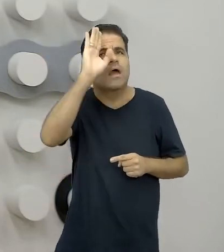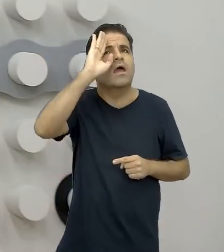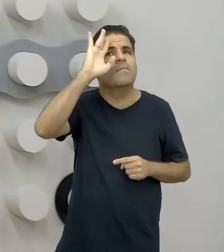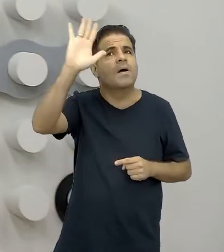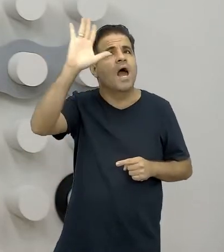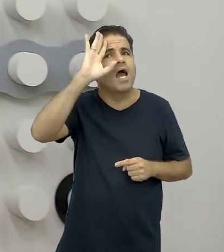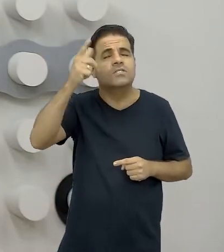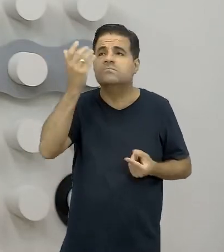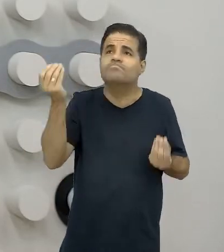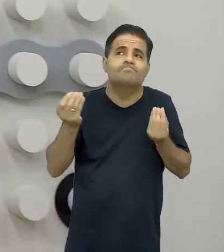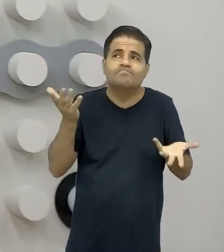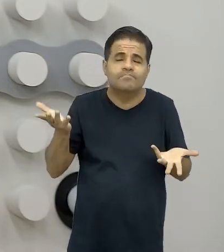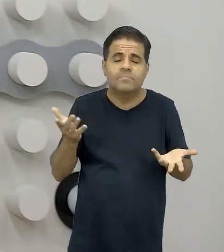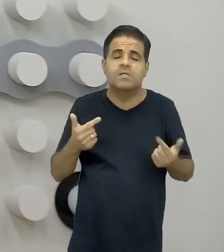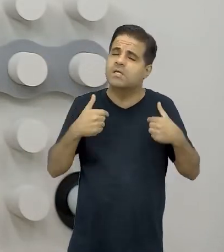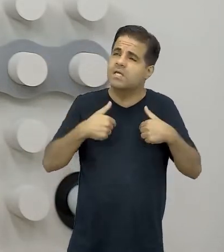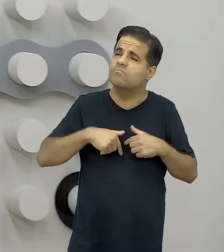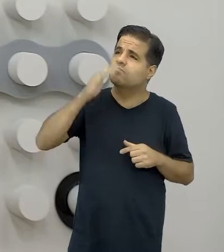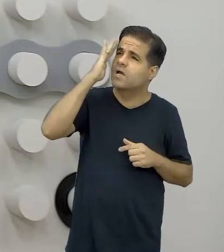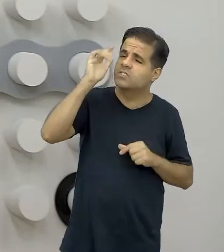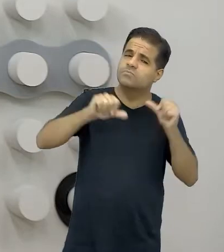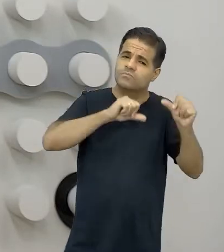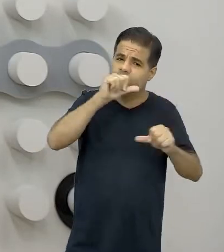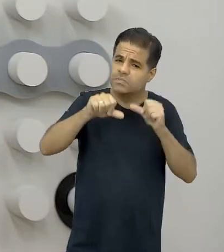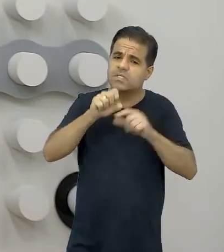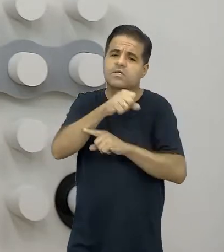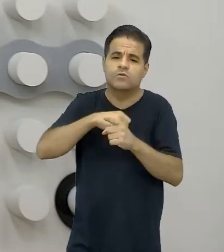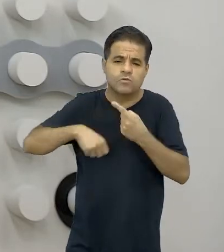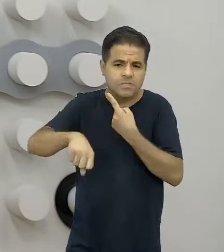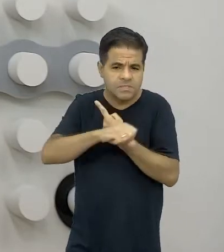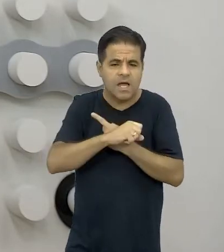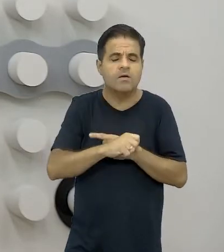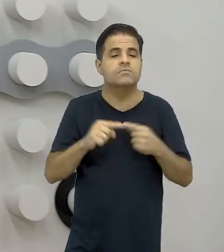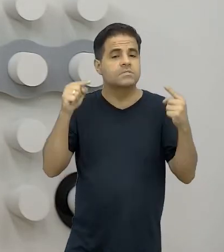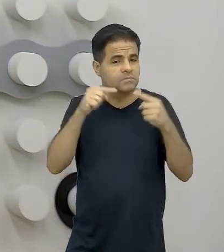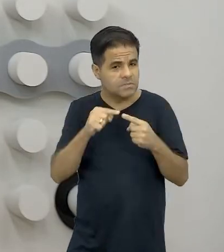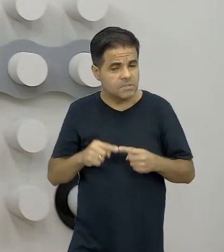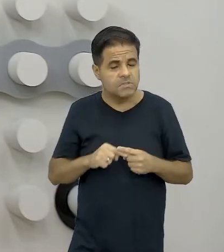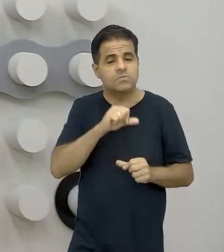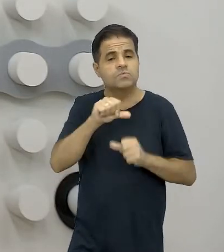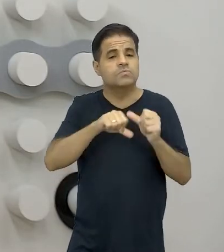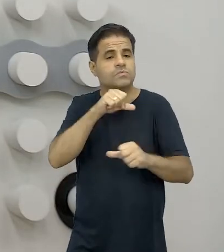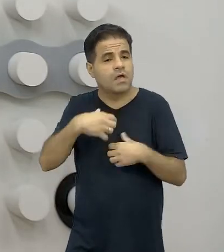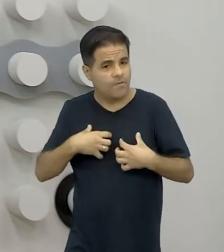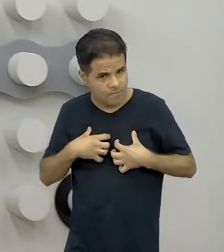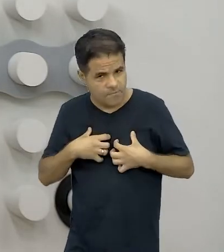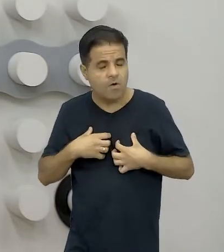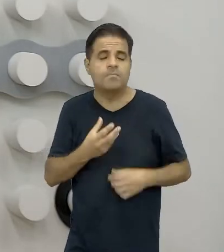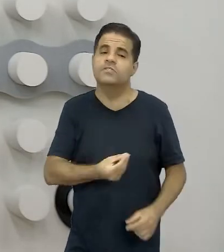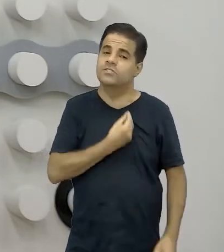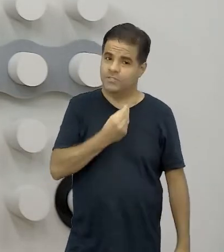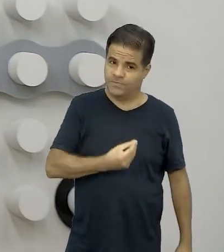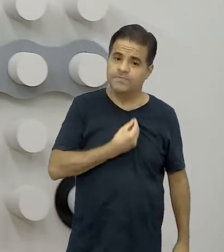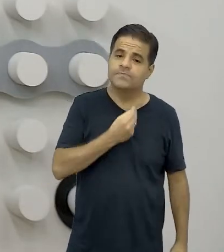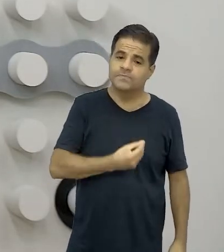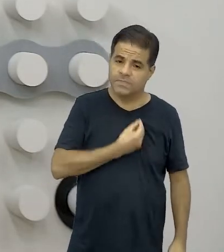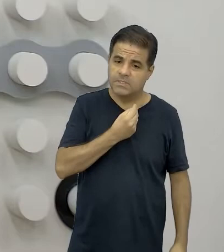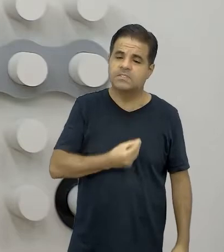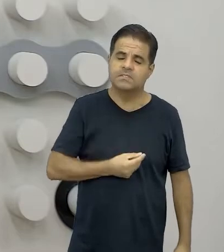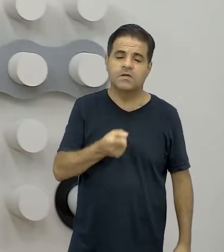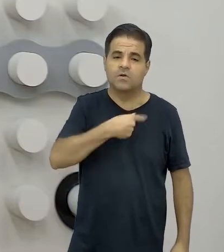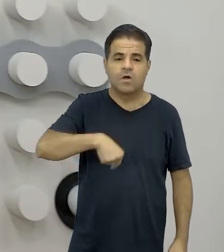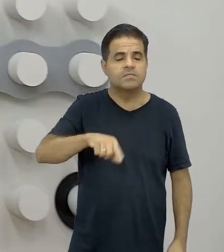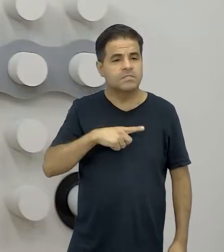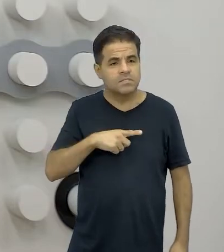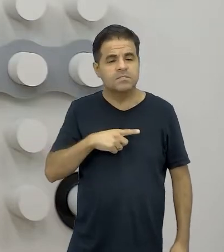imagina? Eu imagino o seguinte, eu imagino que mudança social tem a ver com mudar uma forma de vida, né? Então, se nós